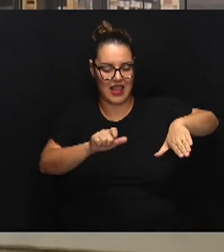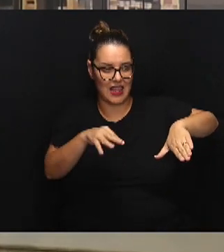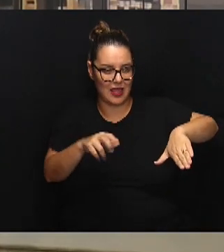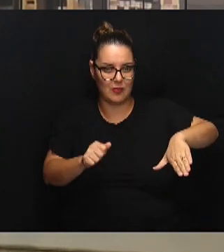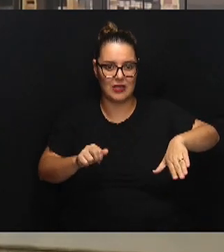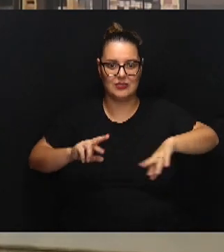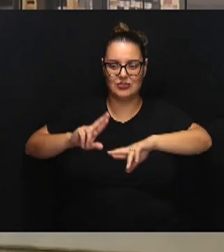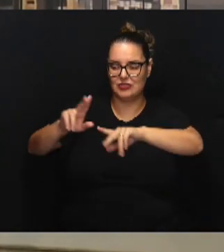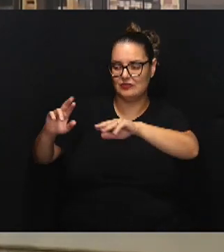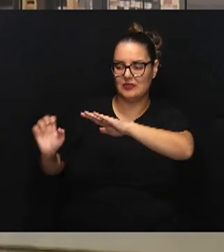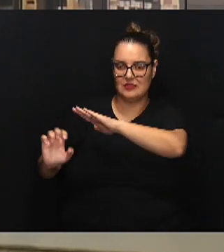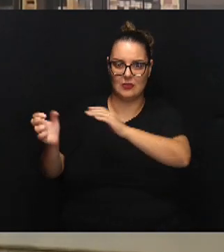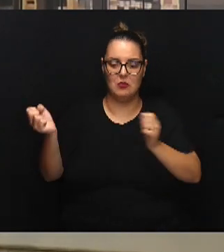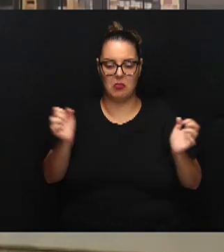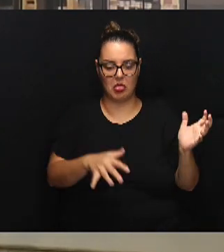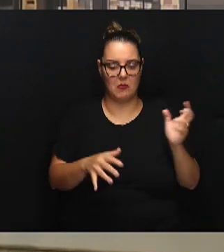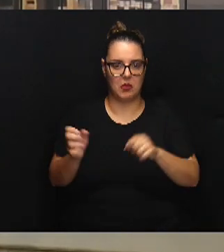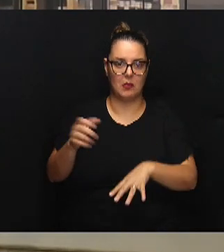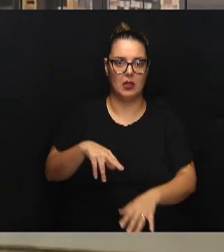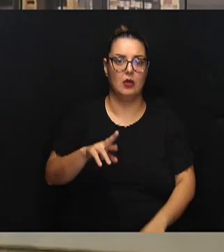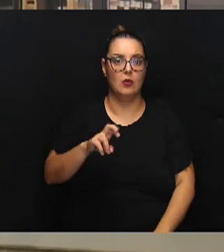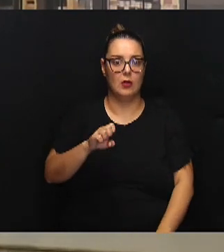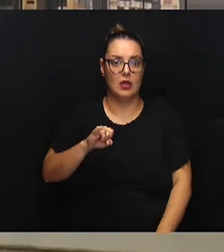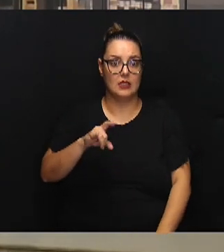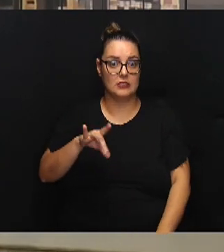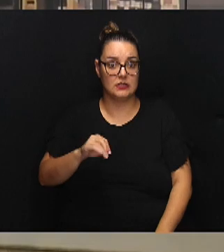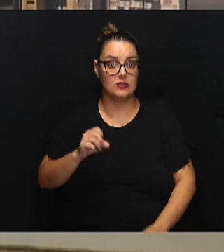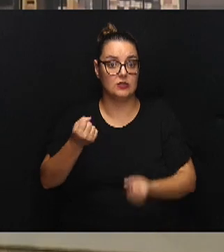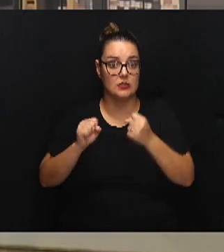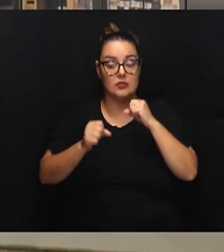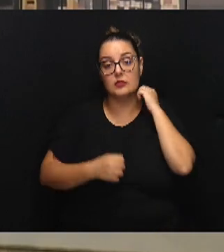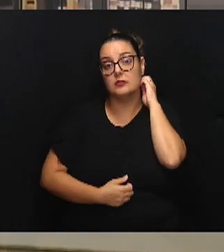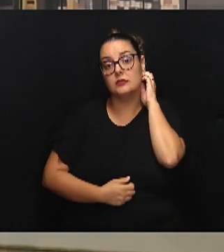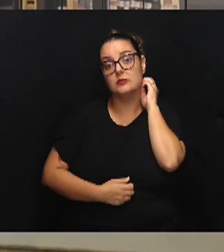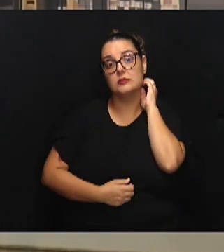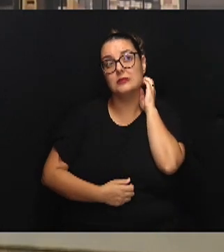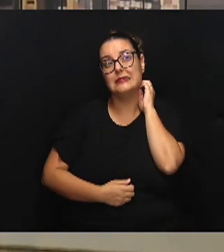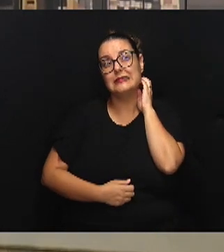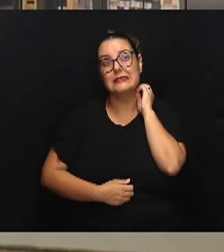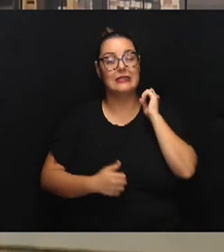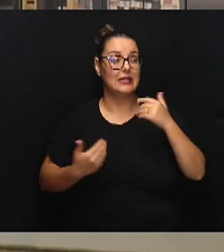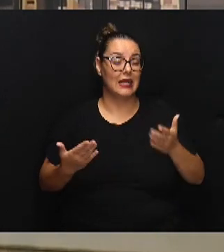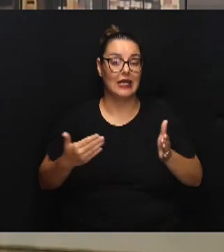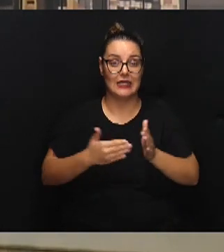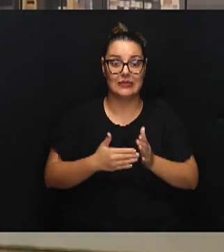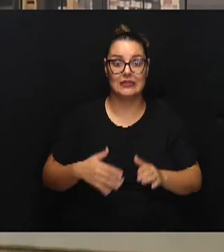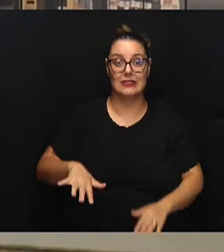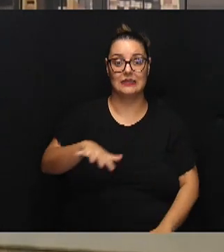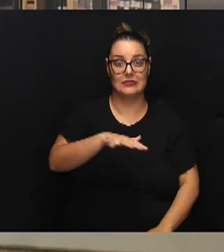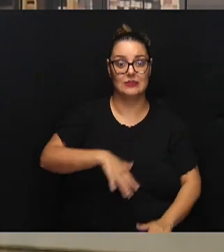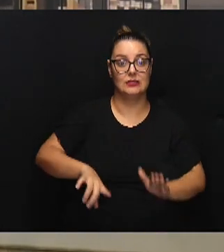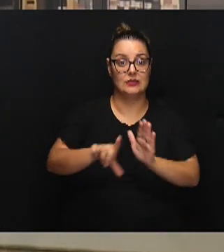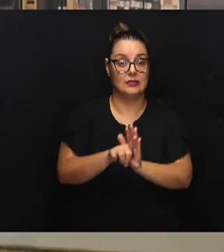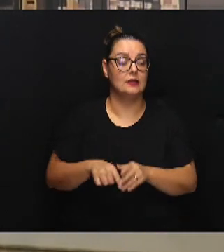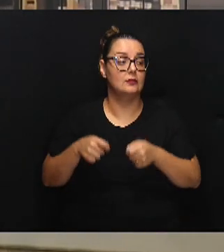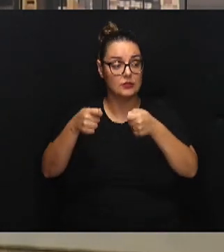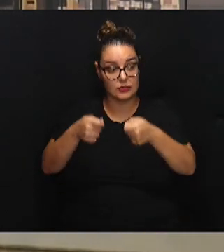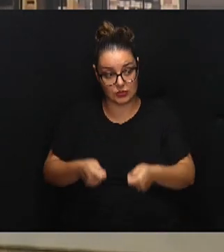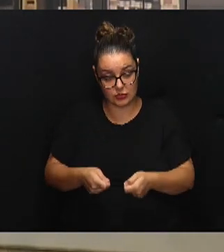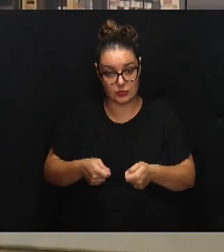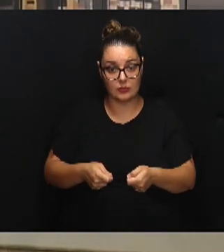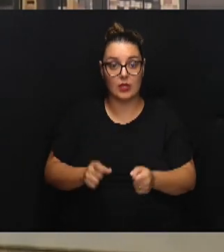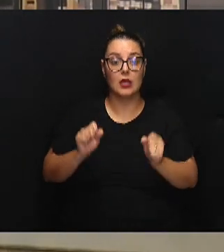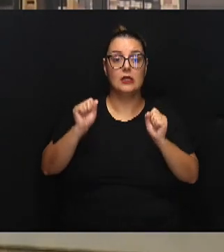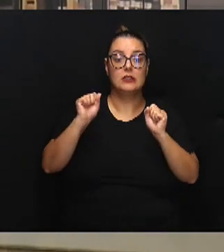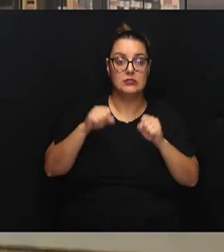empresas que despejavam ali o seu resíduo industrial. E aí, até que essa parte legal se estabeleça, aí